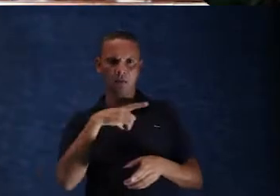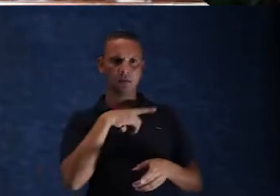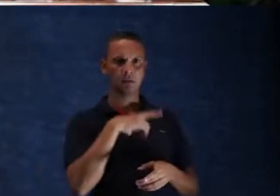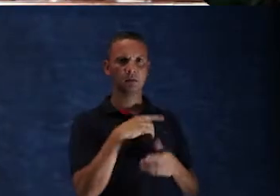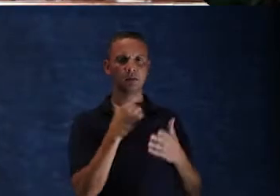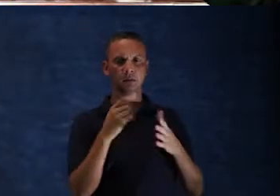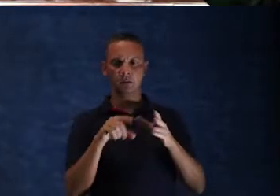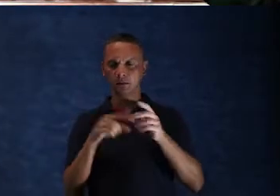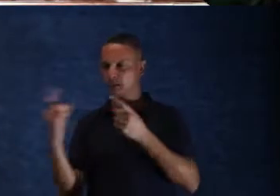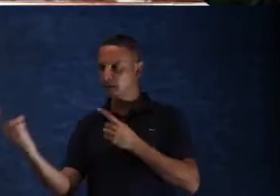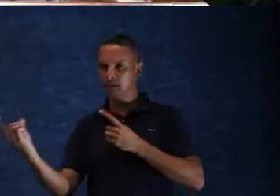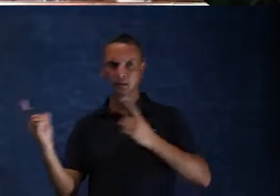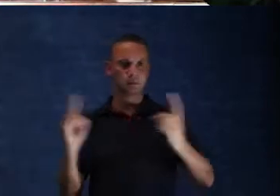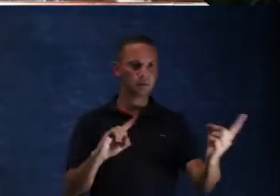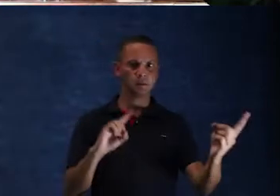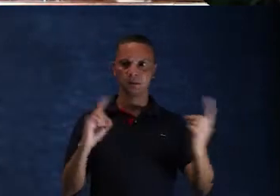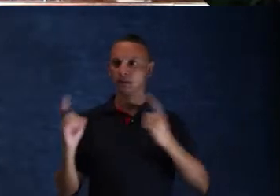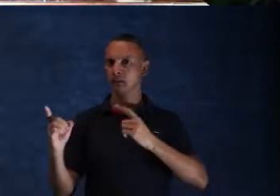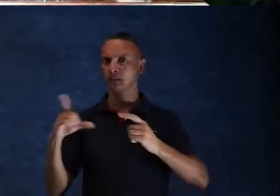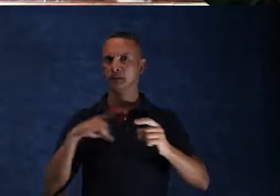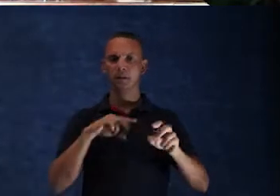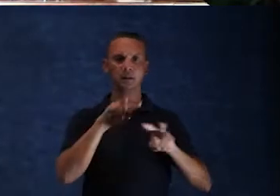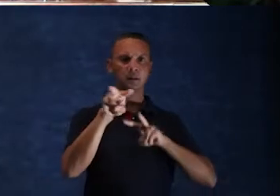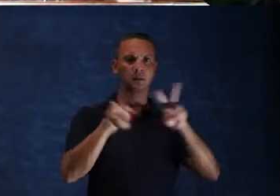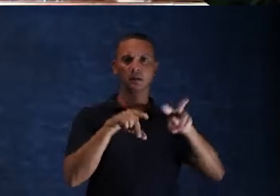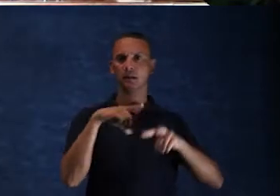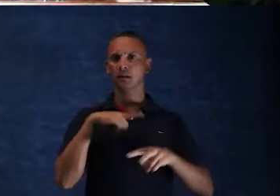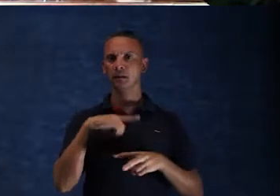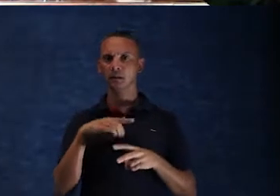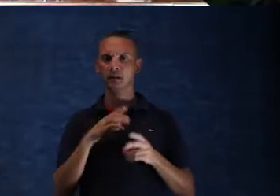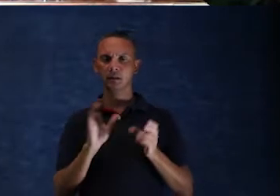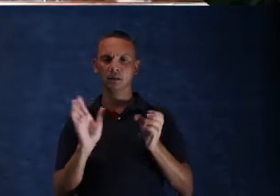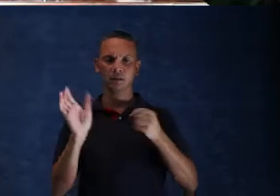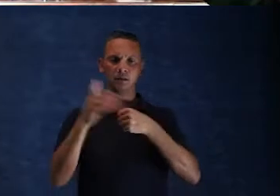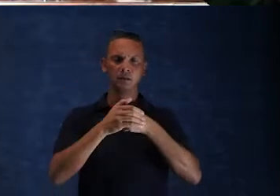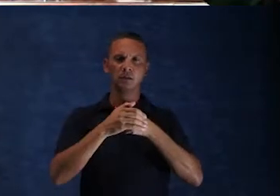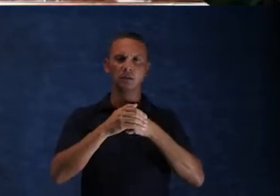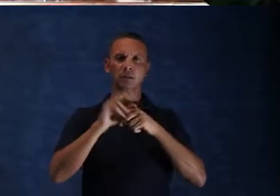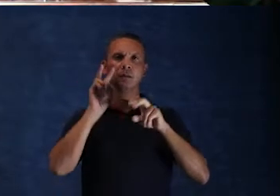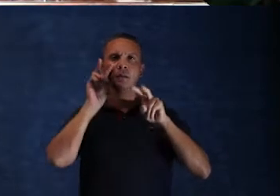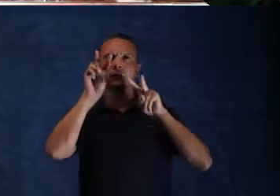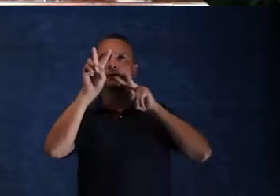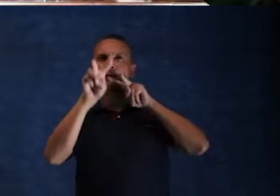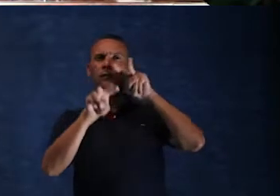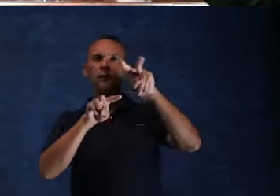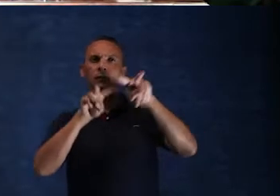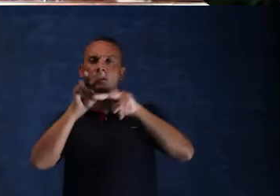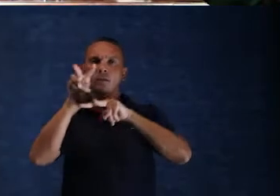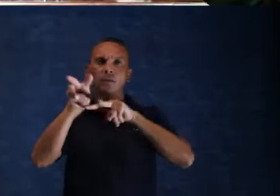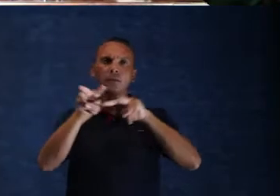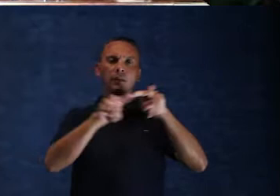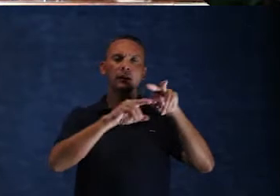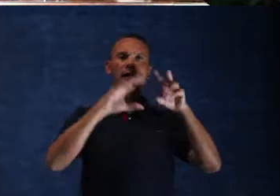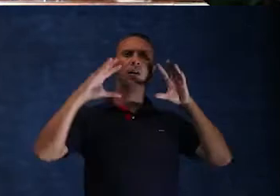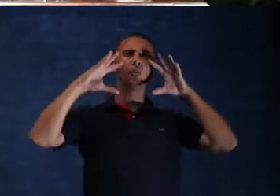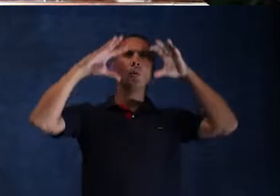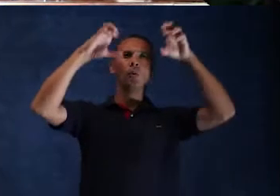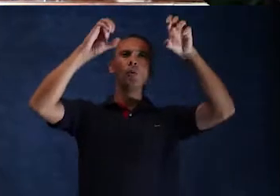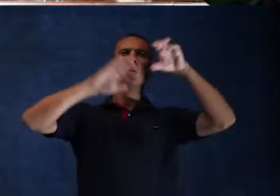esses dois espaços da cidade, acaba por adentrar nas escuras pinturas as chamadas paisagens